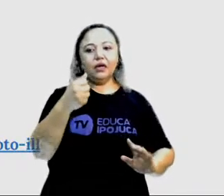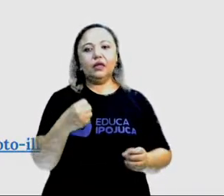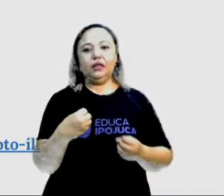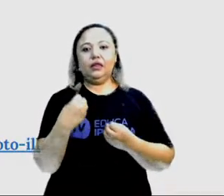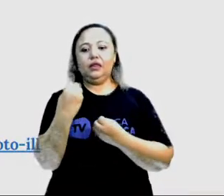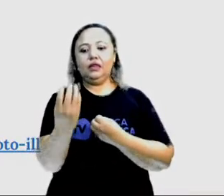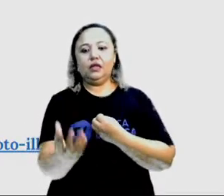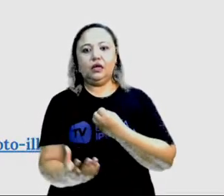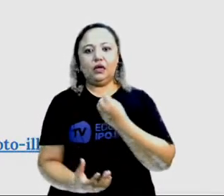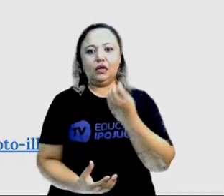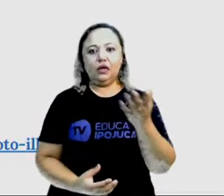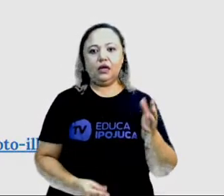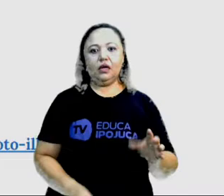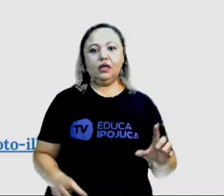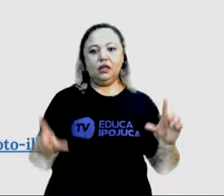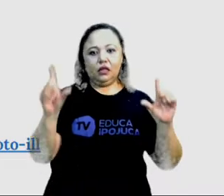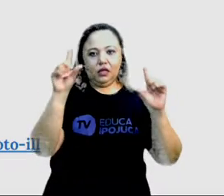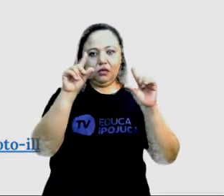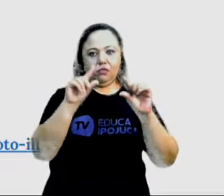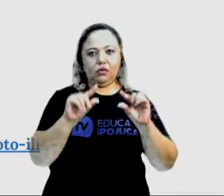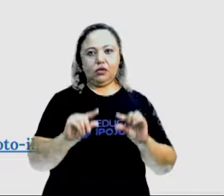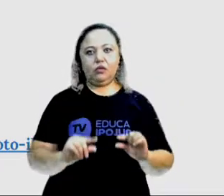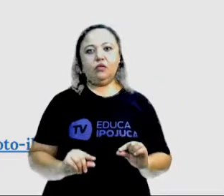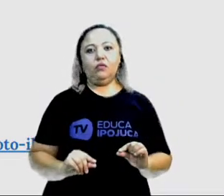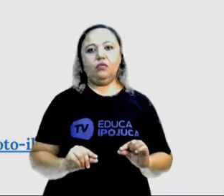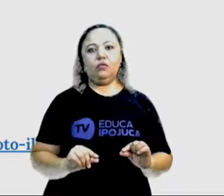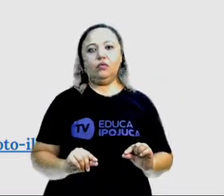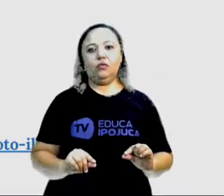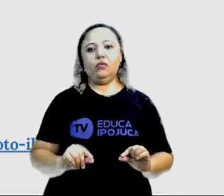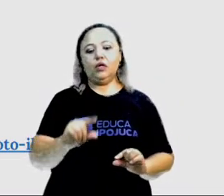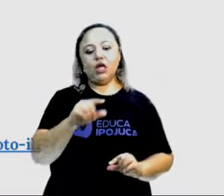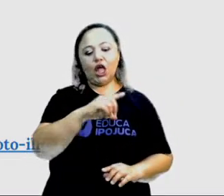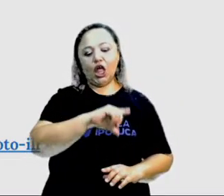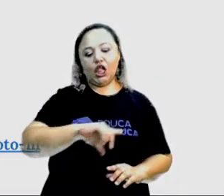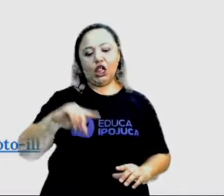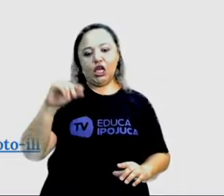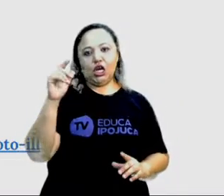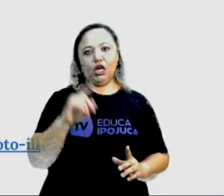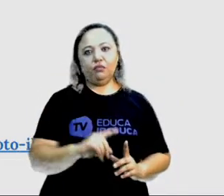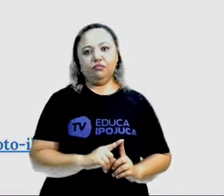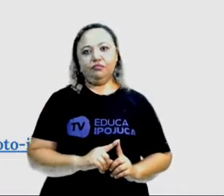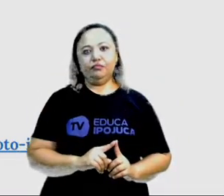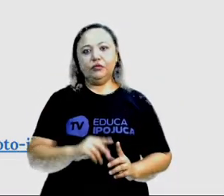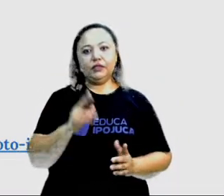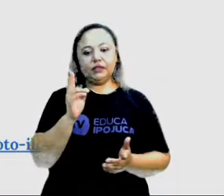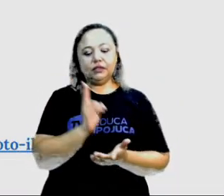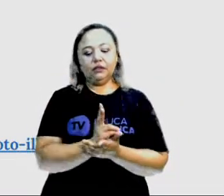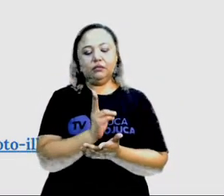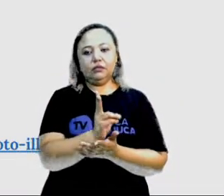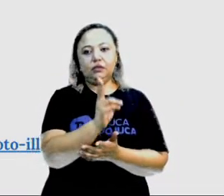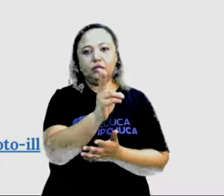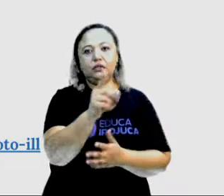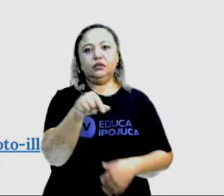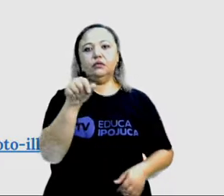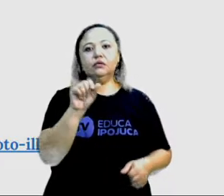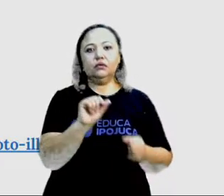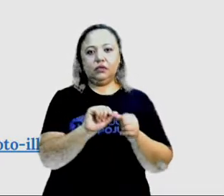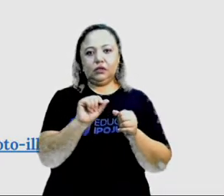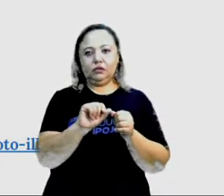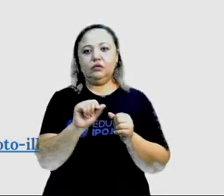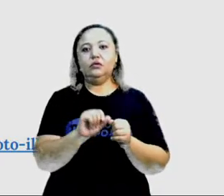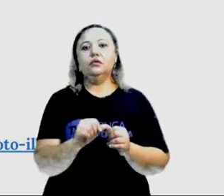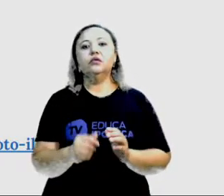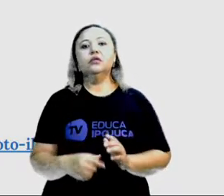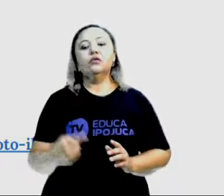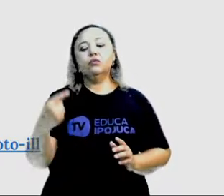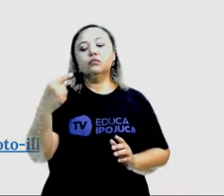dar, diminuir, retirar, tá? Então, todas as vezes que realizamos